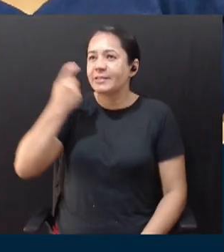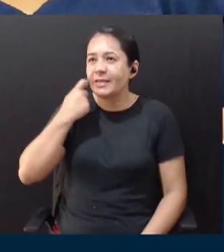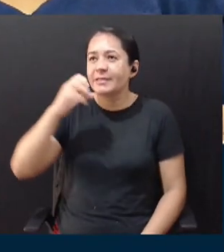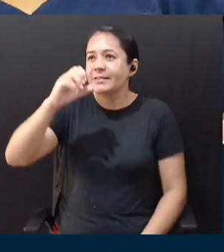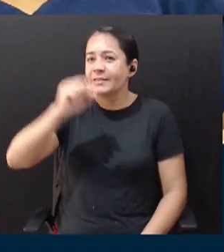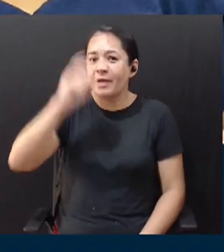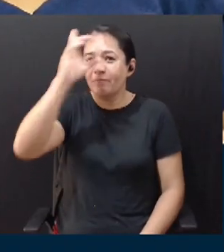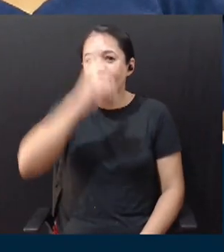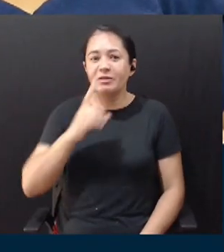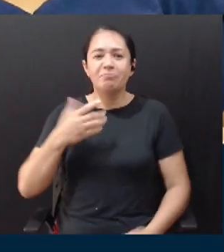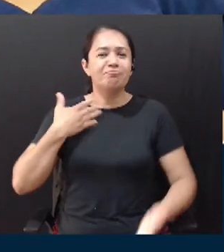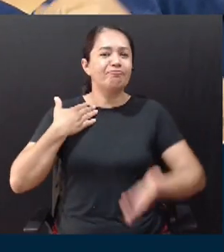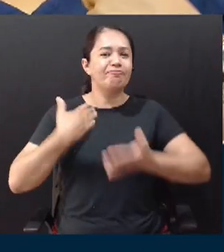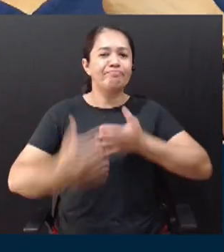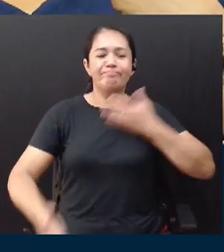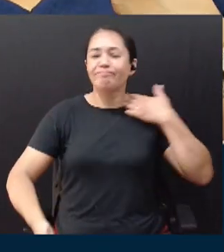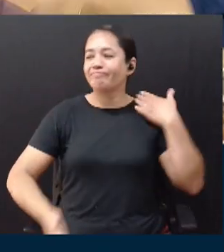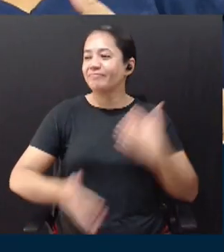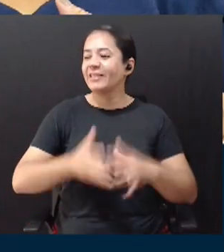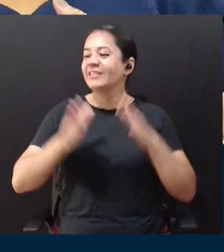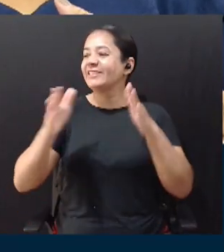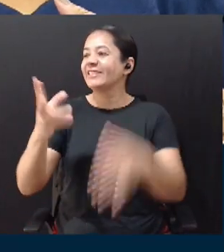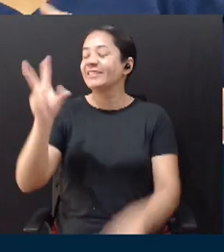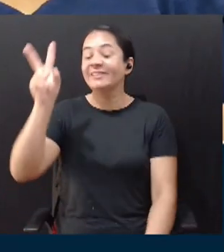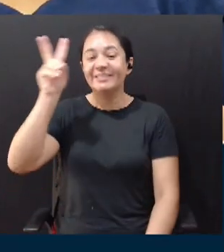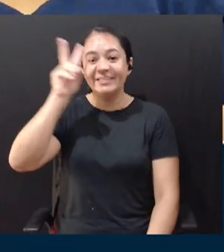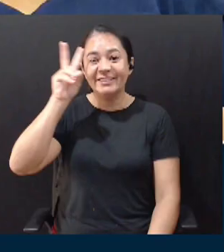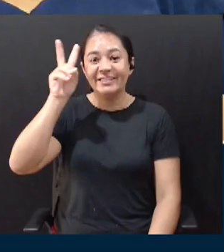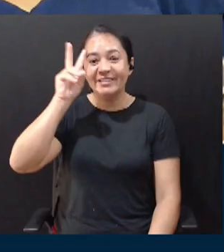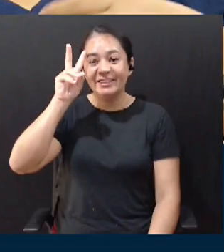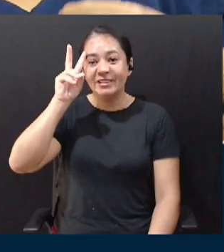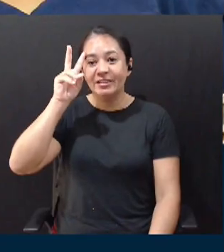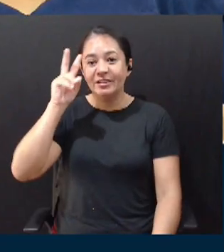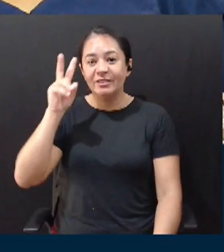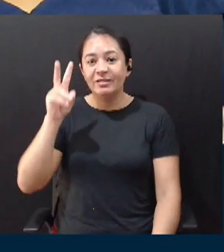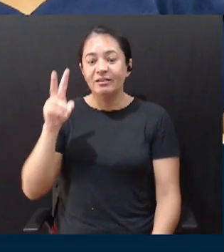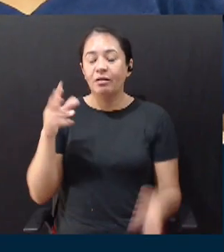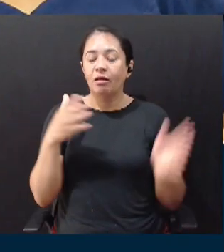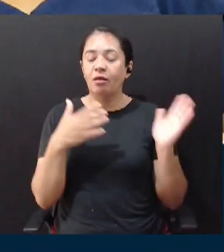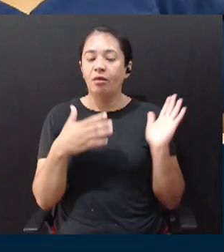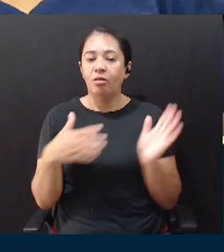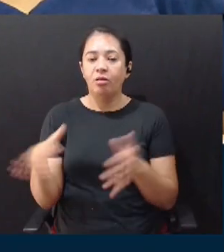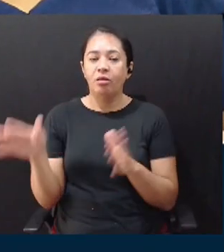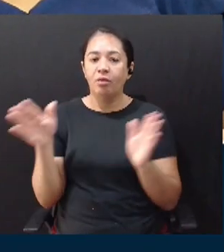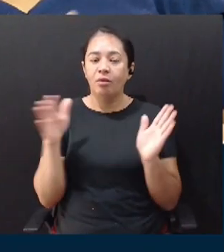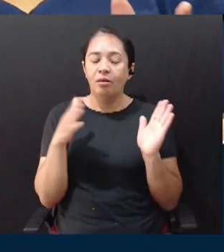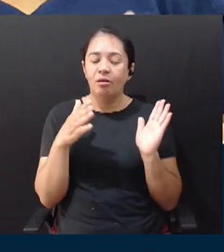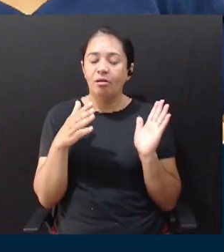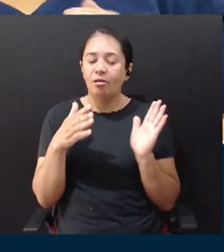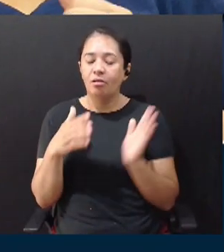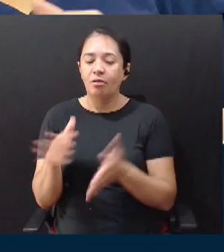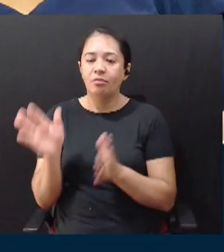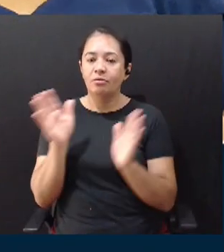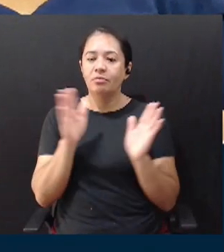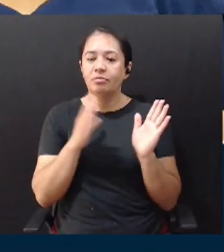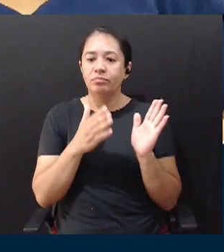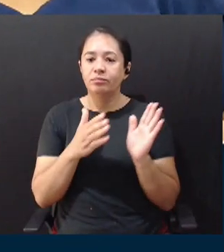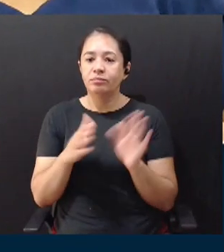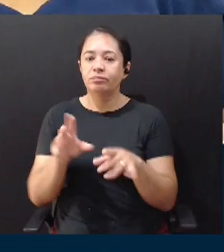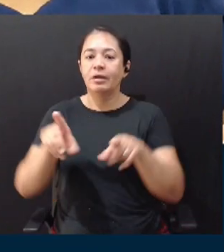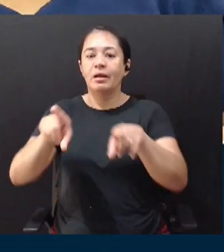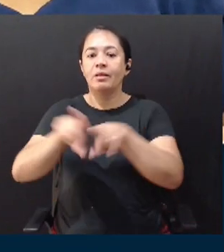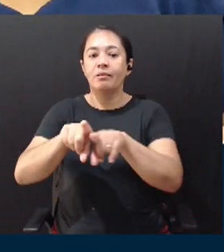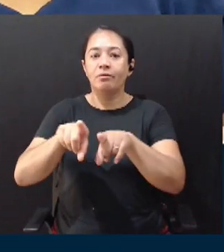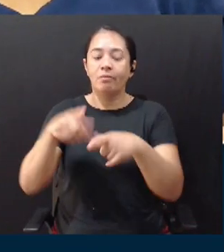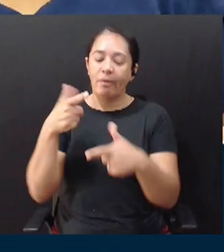nem aí, daí chega na segunda-feira, está improdutivo, também é um problema da sexta e do